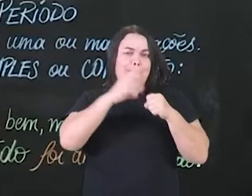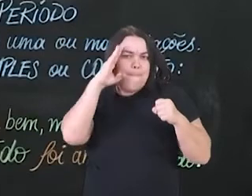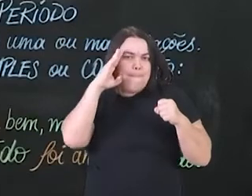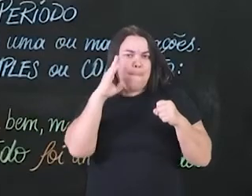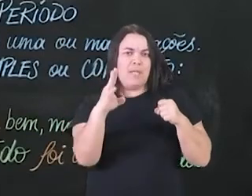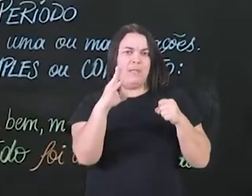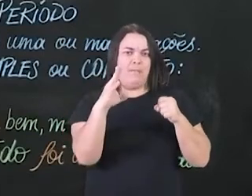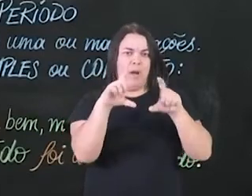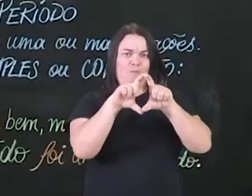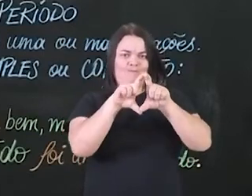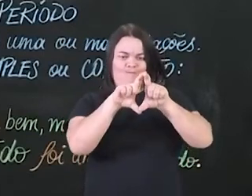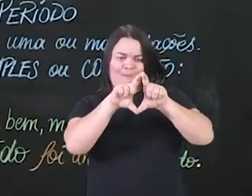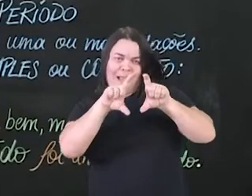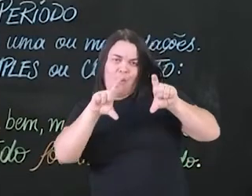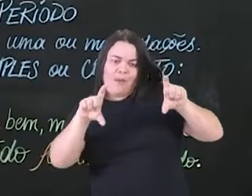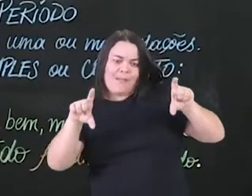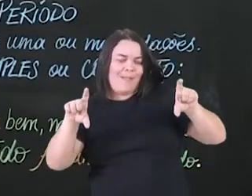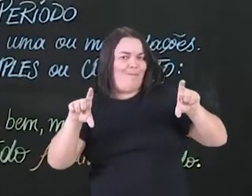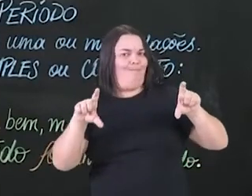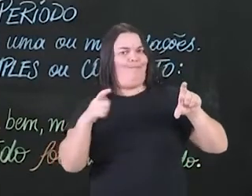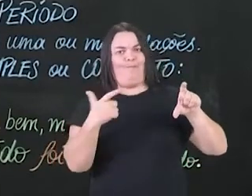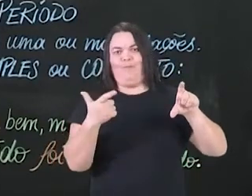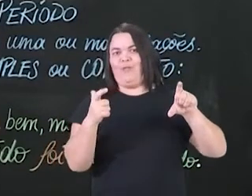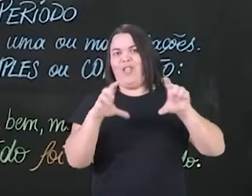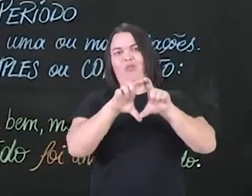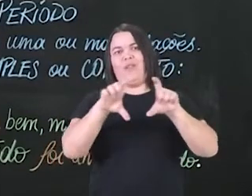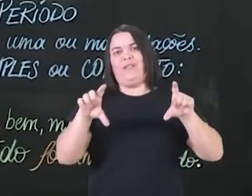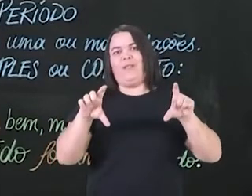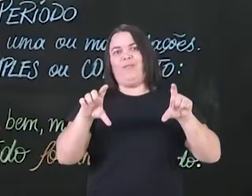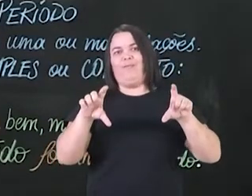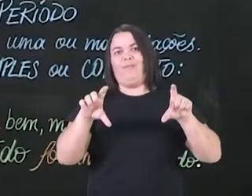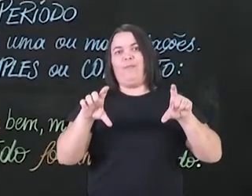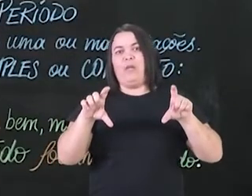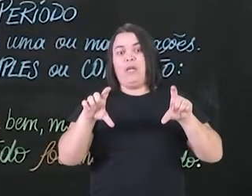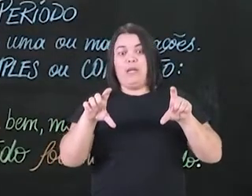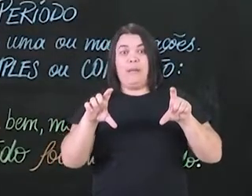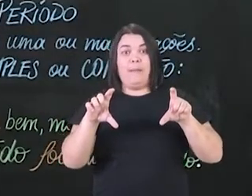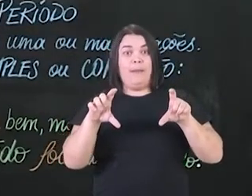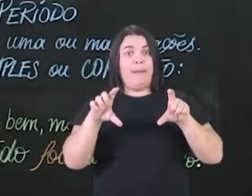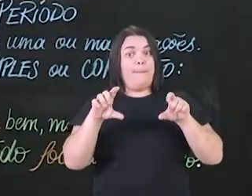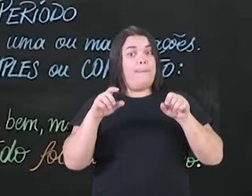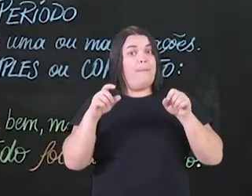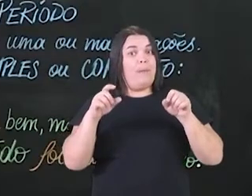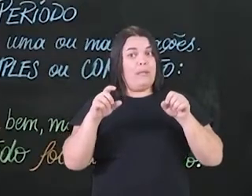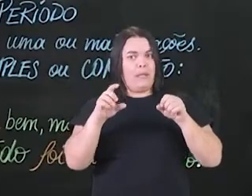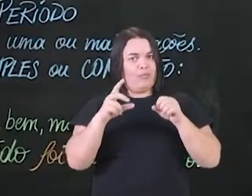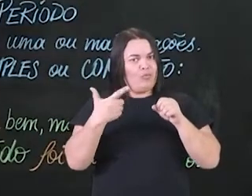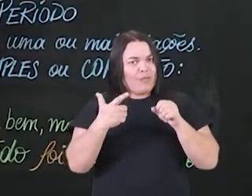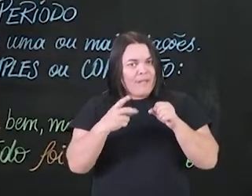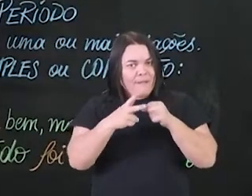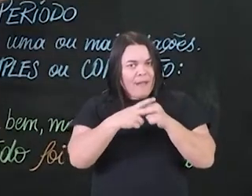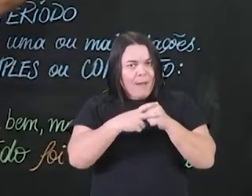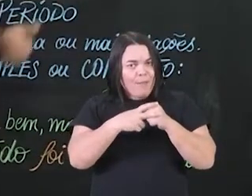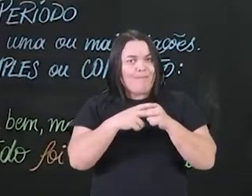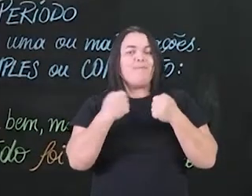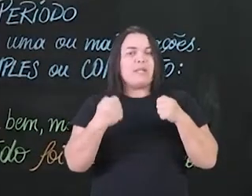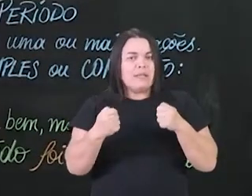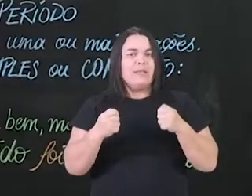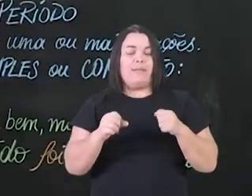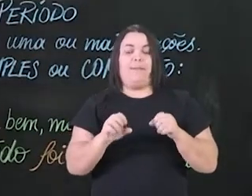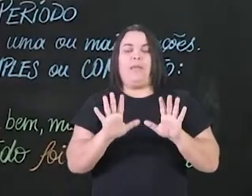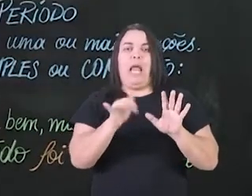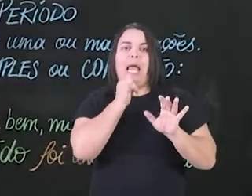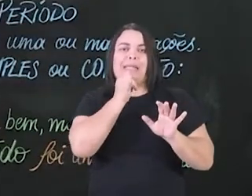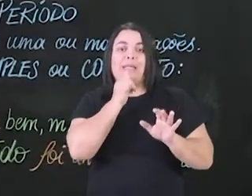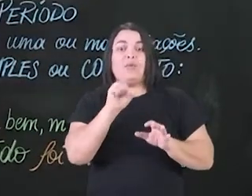palavra-chave da oração. Não existe oração sem verbo. Se eu for à praia, aviso a